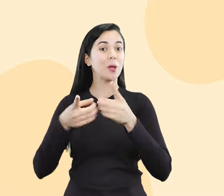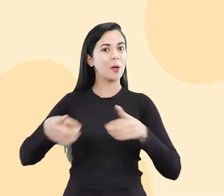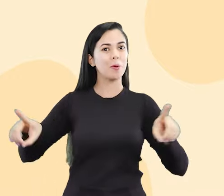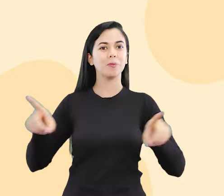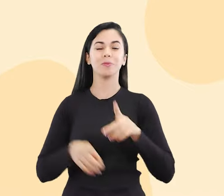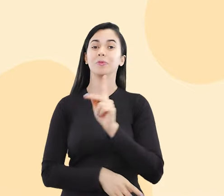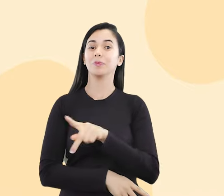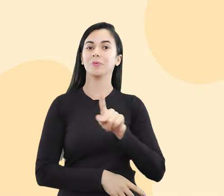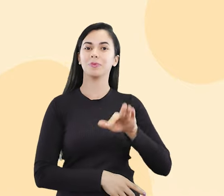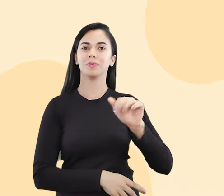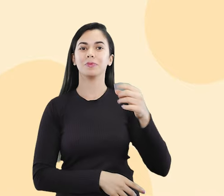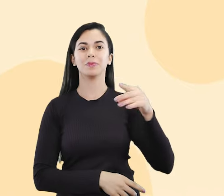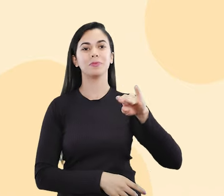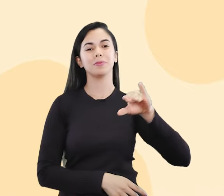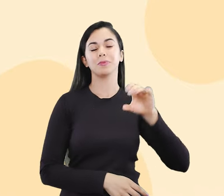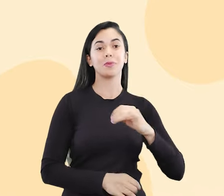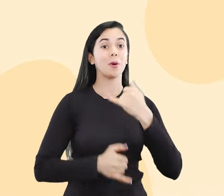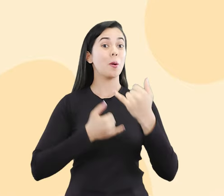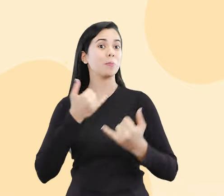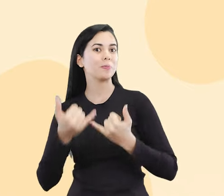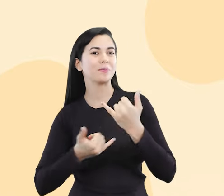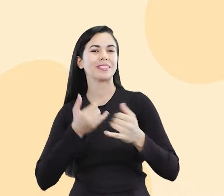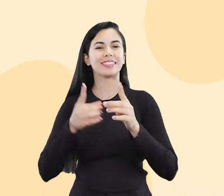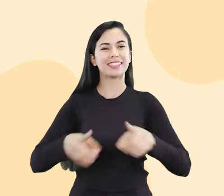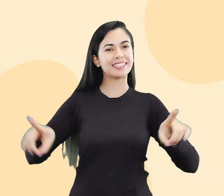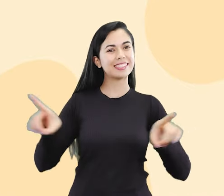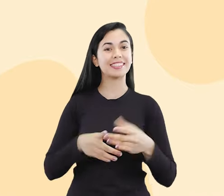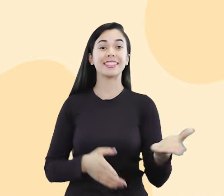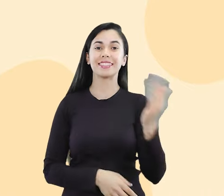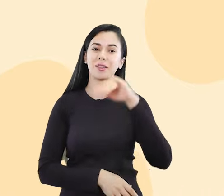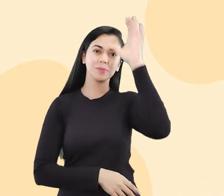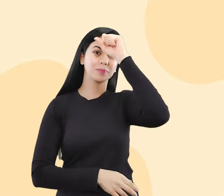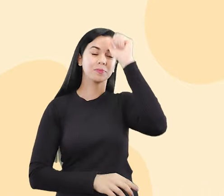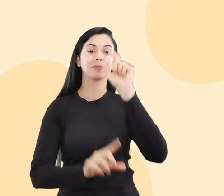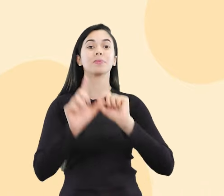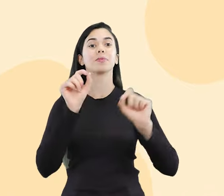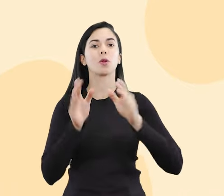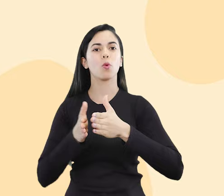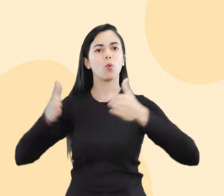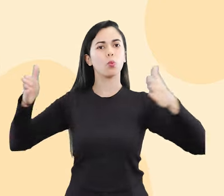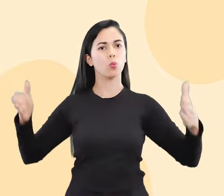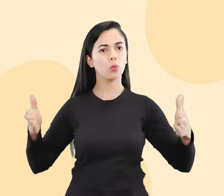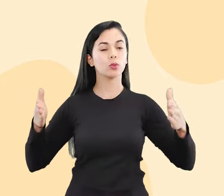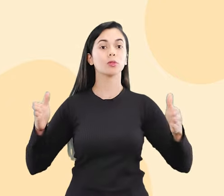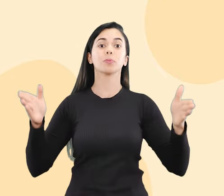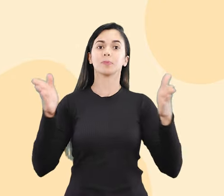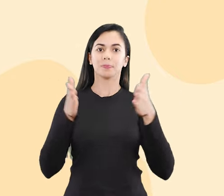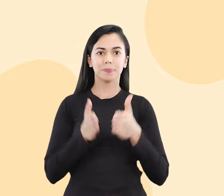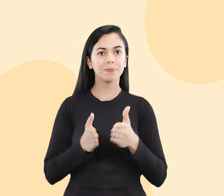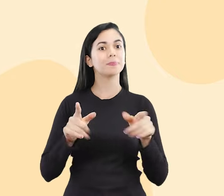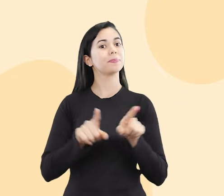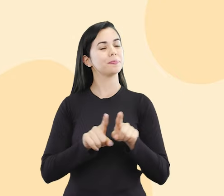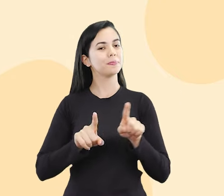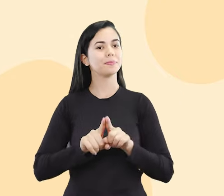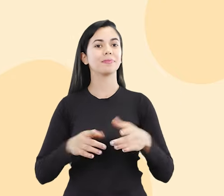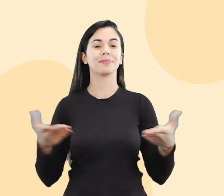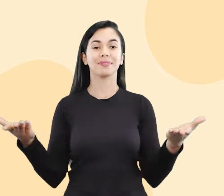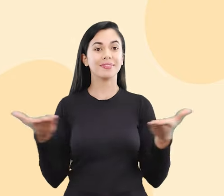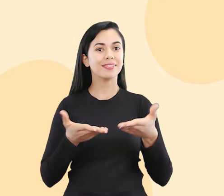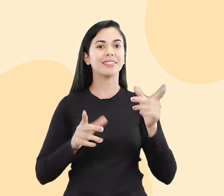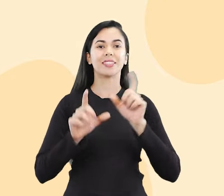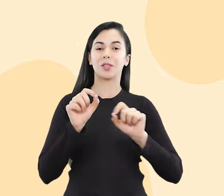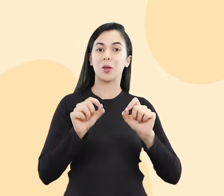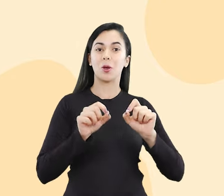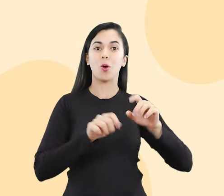da música do Tio Fábio, Musicalização Divertida, vamos aprender o conceito de grande e pequeno. E quem vai me acompanhar